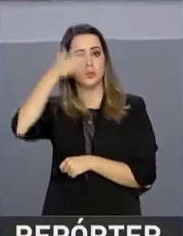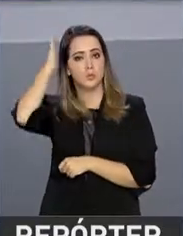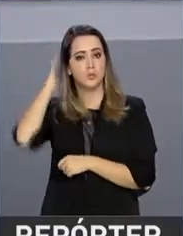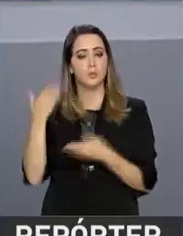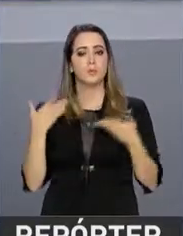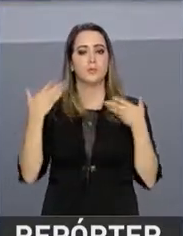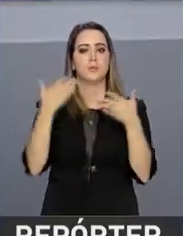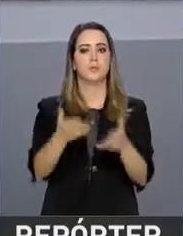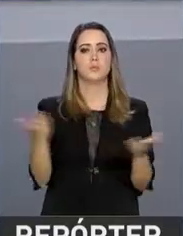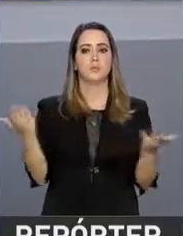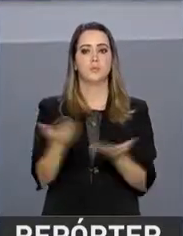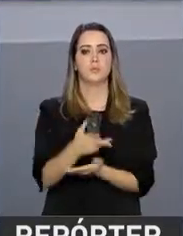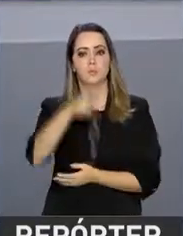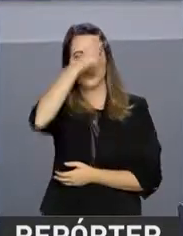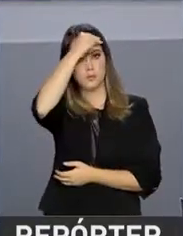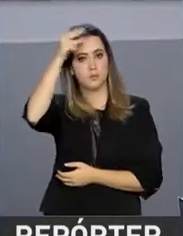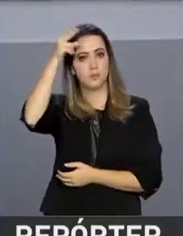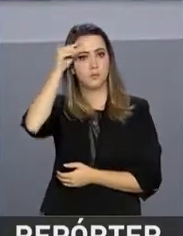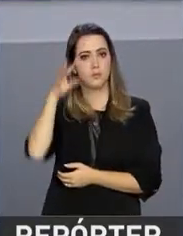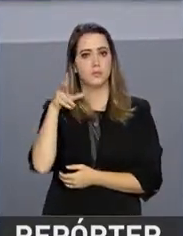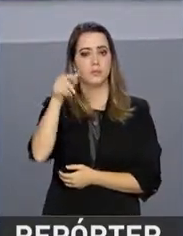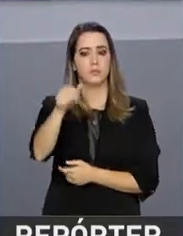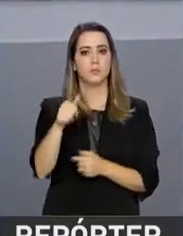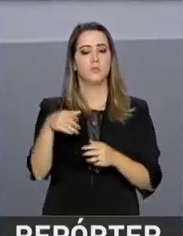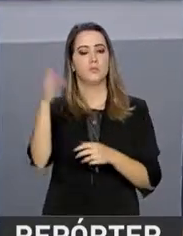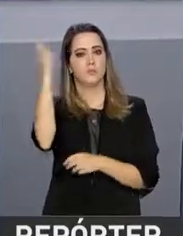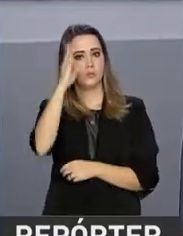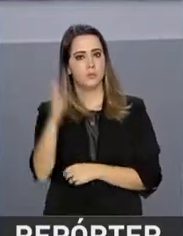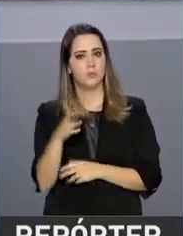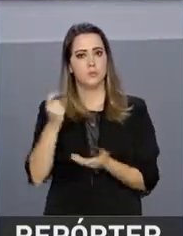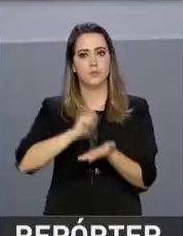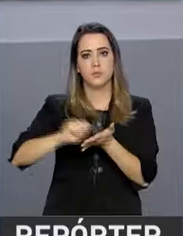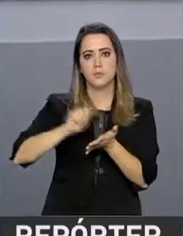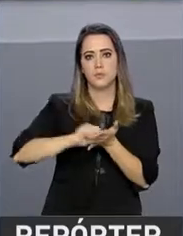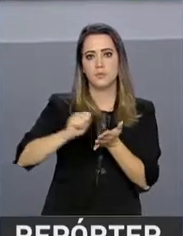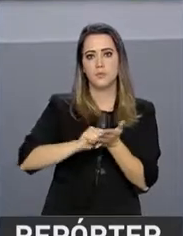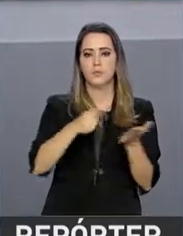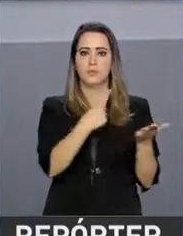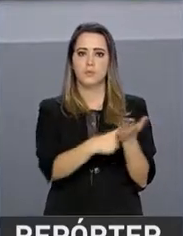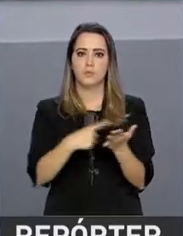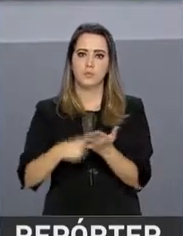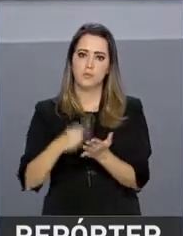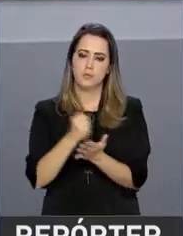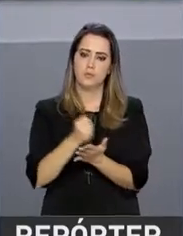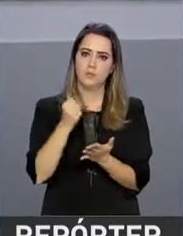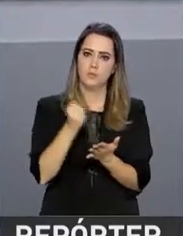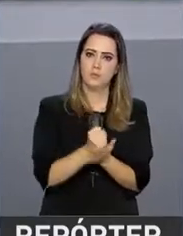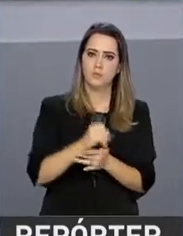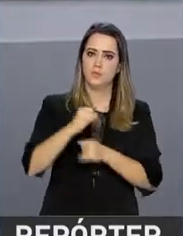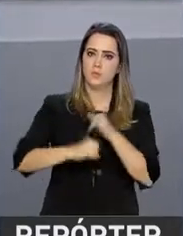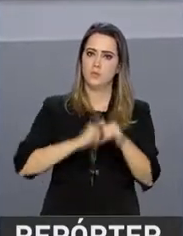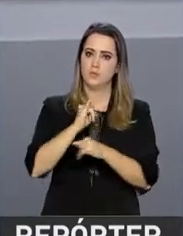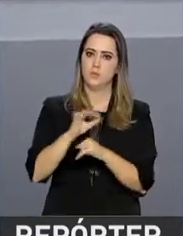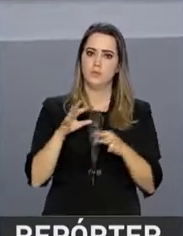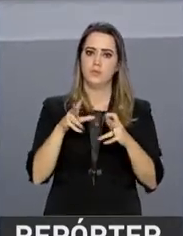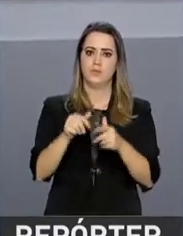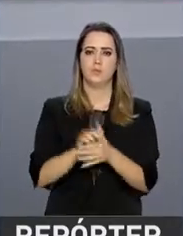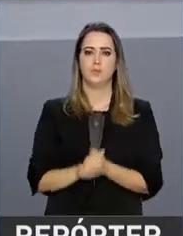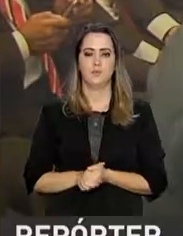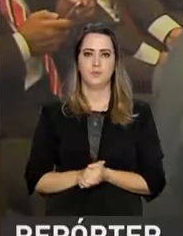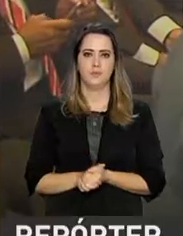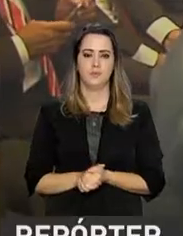participou hoje com prefeitos de todo o Brasil da cerimônia de assinatura do termo de adesão ao programa Internet para Todos.